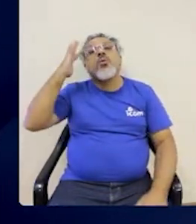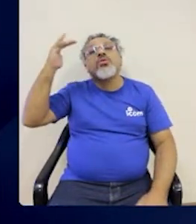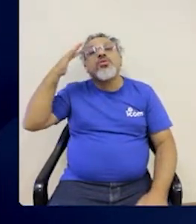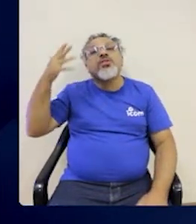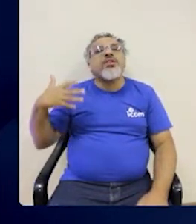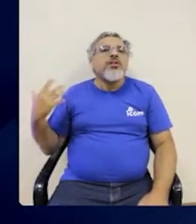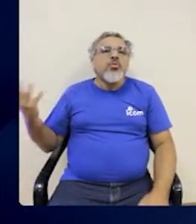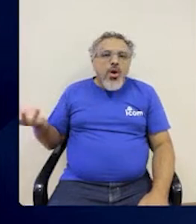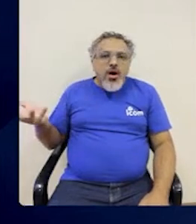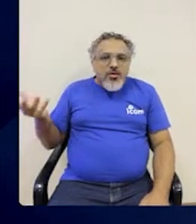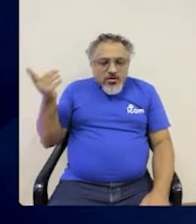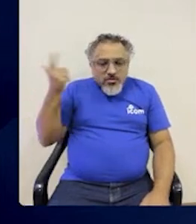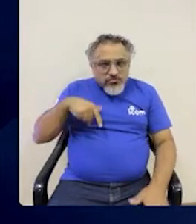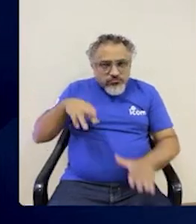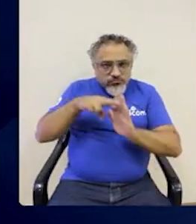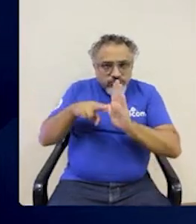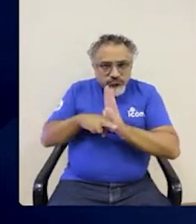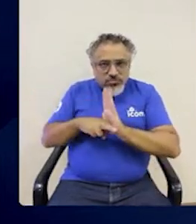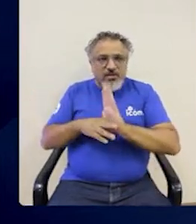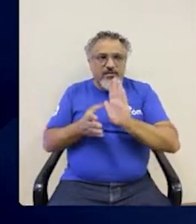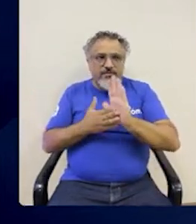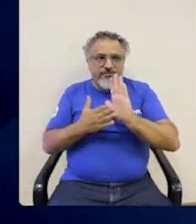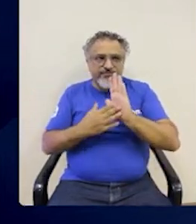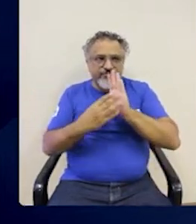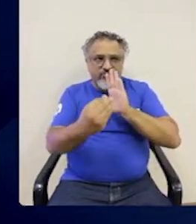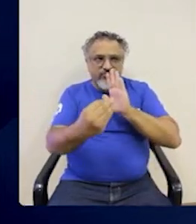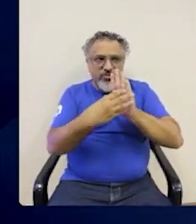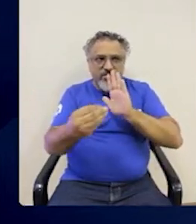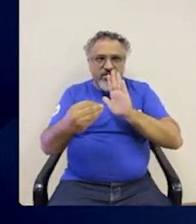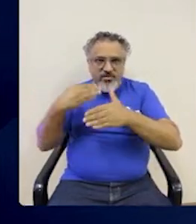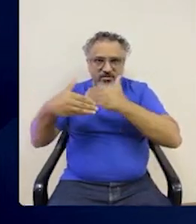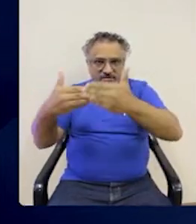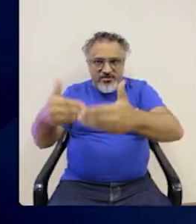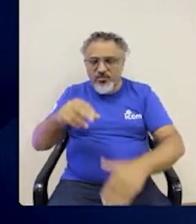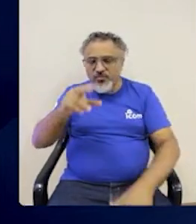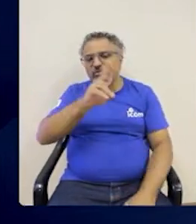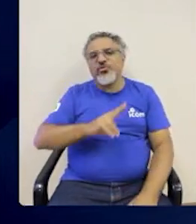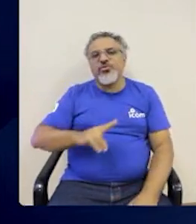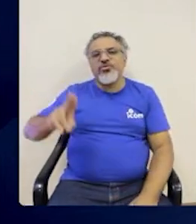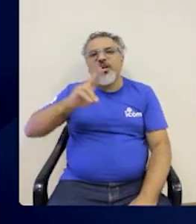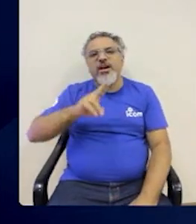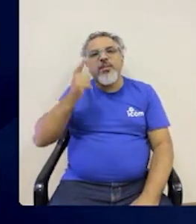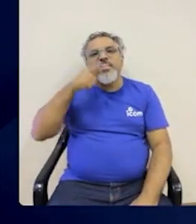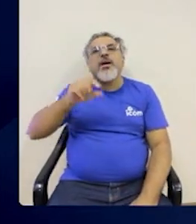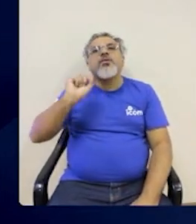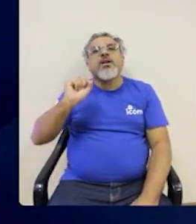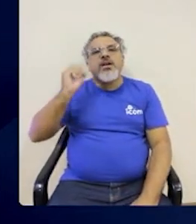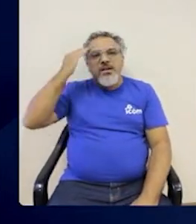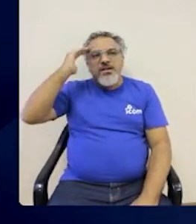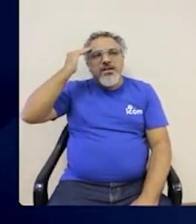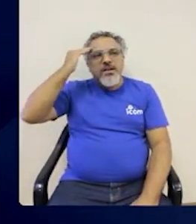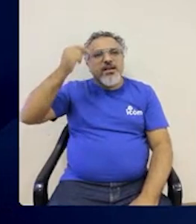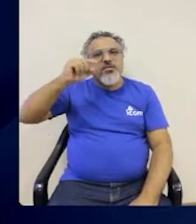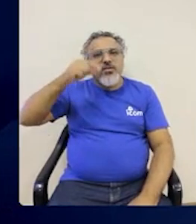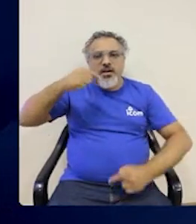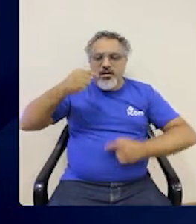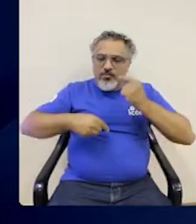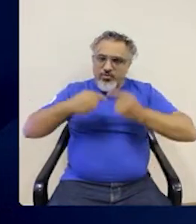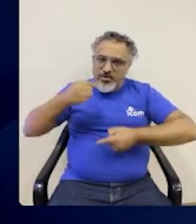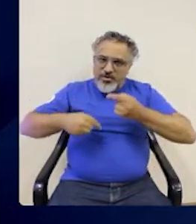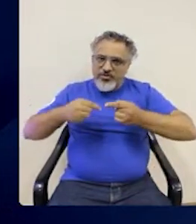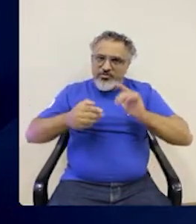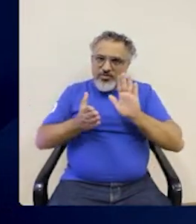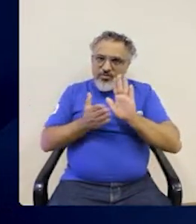Quais são os componentes desse programa? E, geralmente, os modelos teórico-lógicos são muito utilizados para se entender o que aquela política, aquele programa